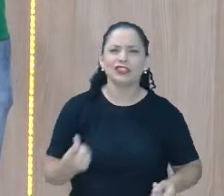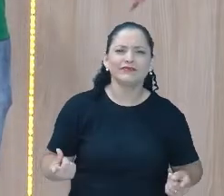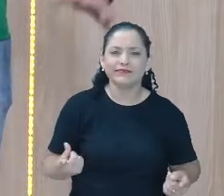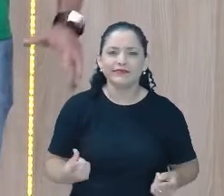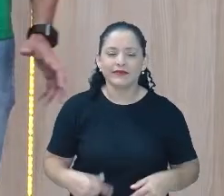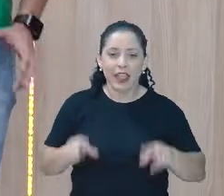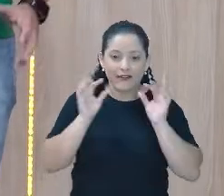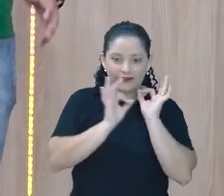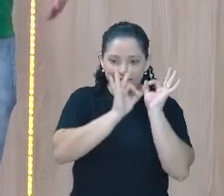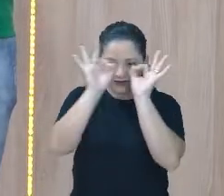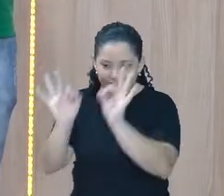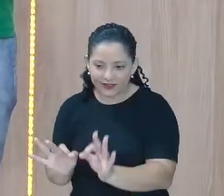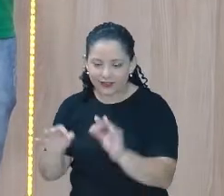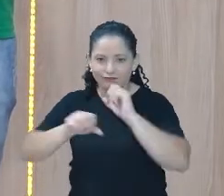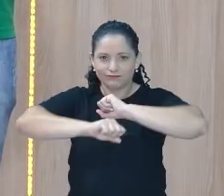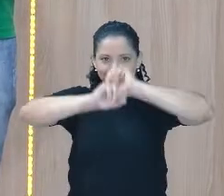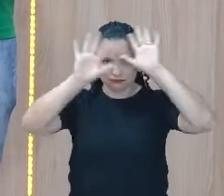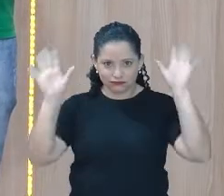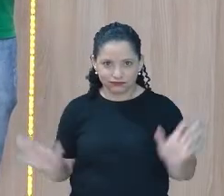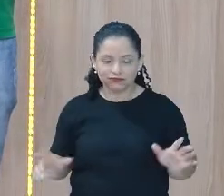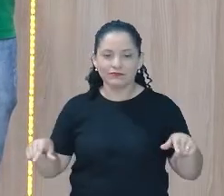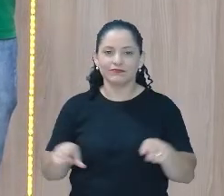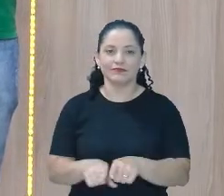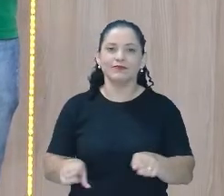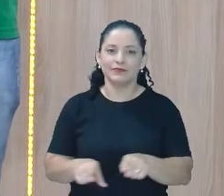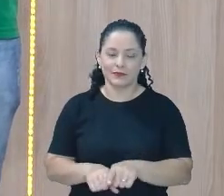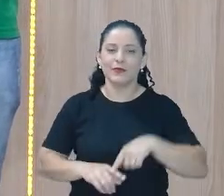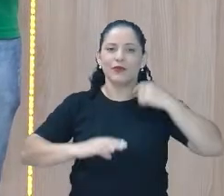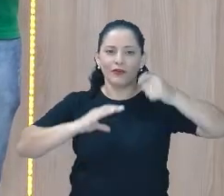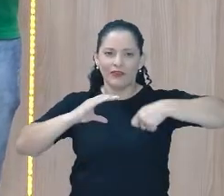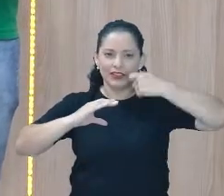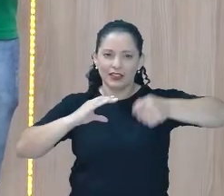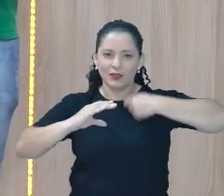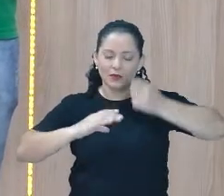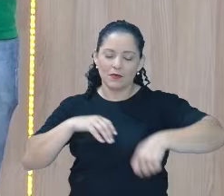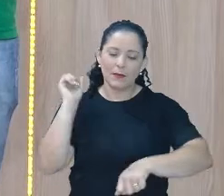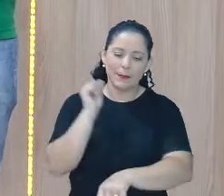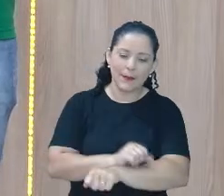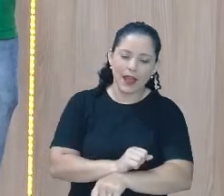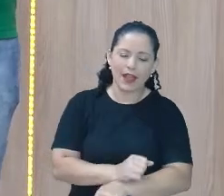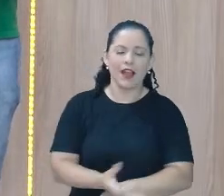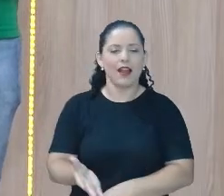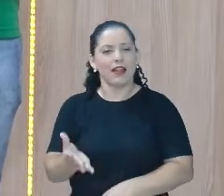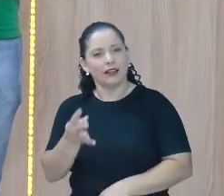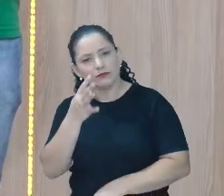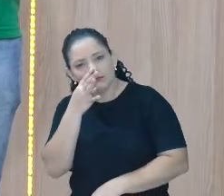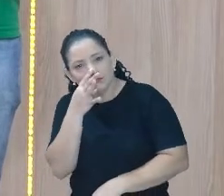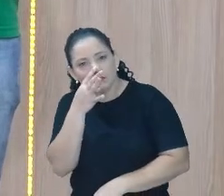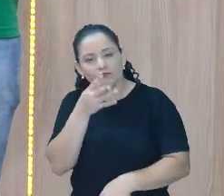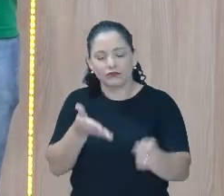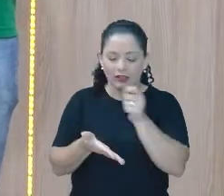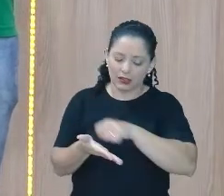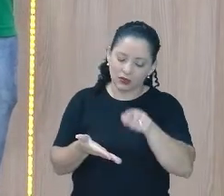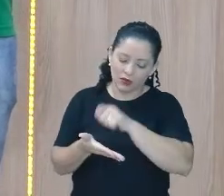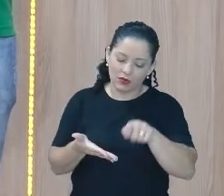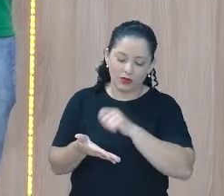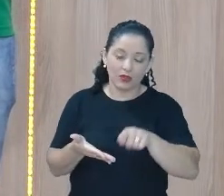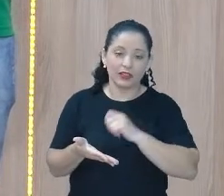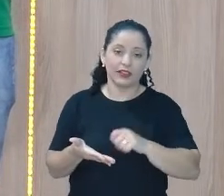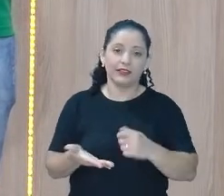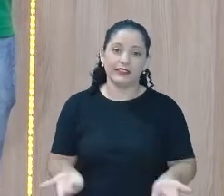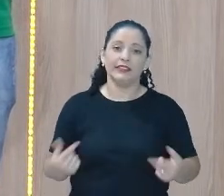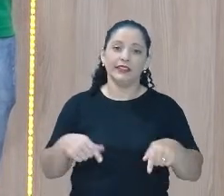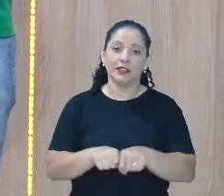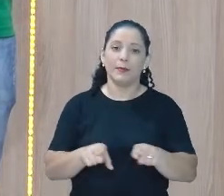que você quiser, tá? A aula, acompanha, pausa, certo? Faz as suas anotações e é